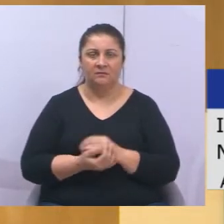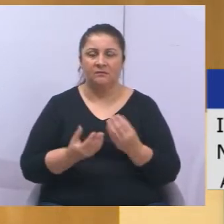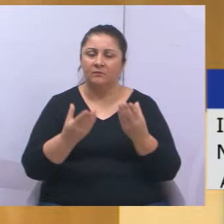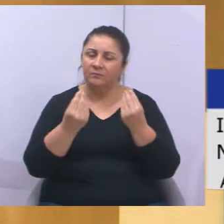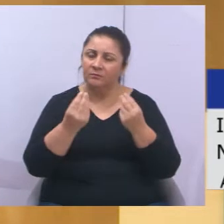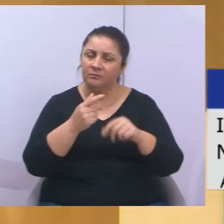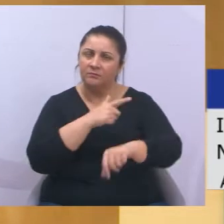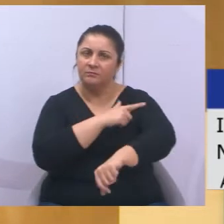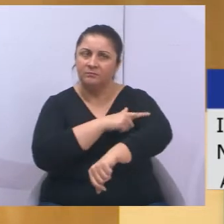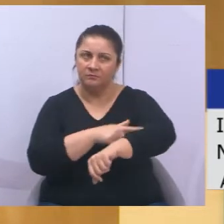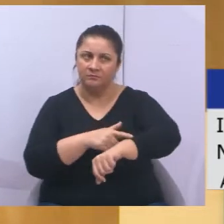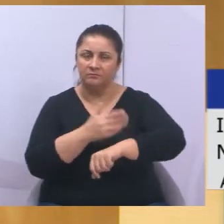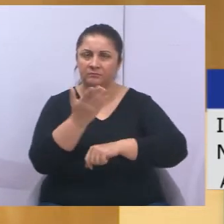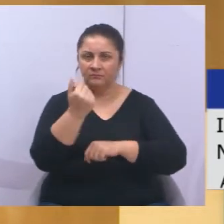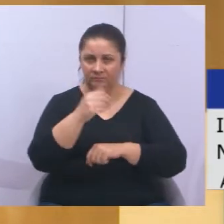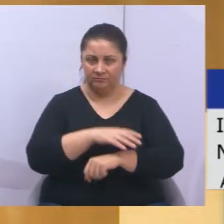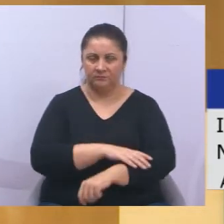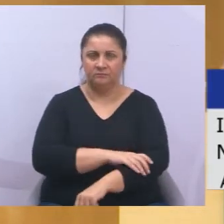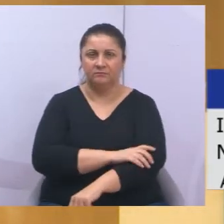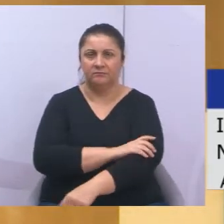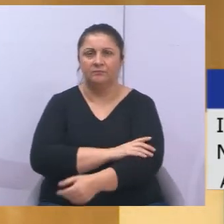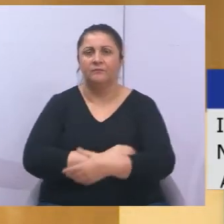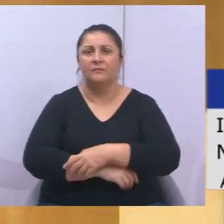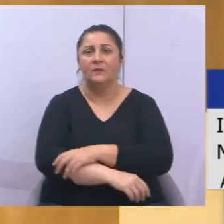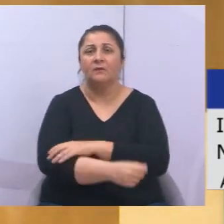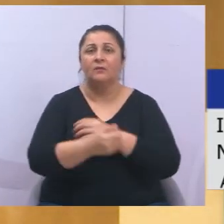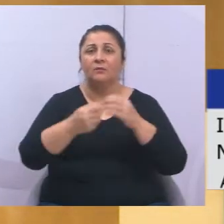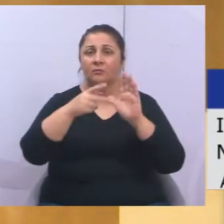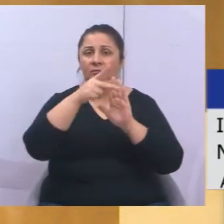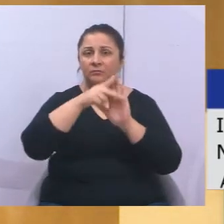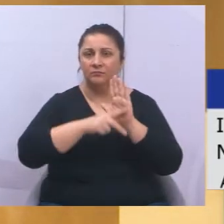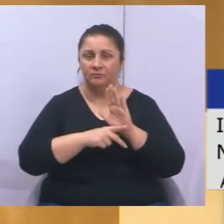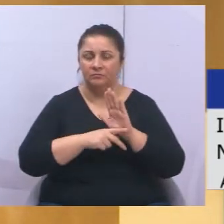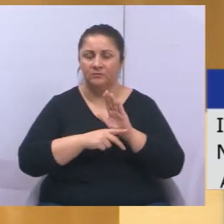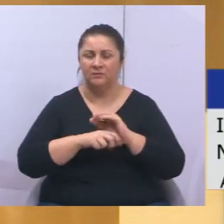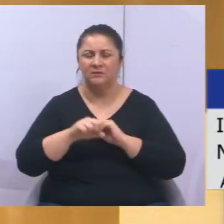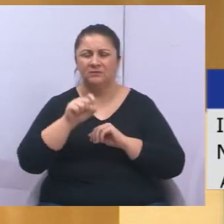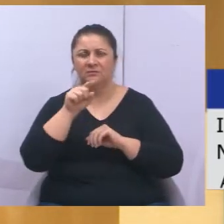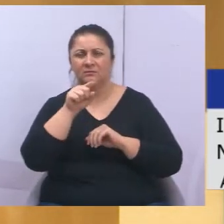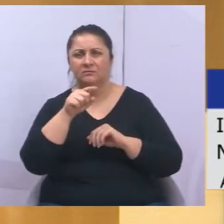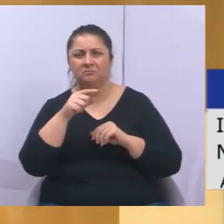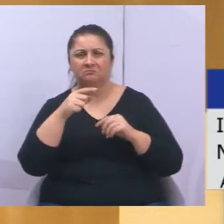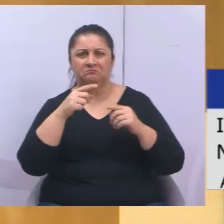amigo. Esse projeto, para você que critica,